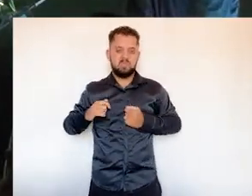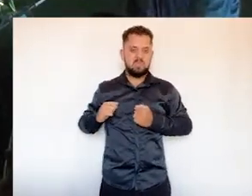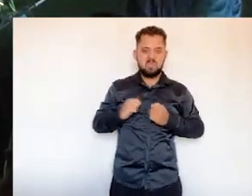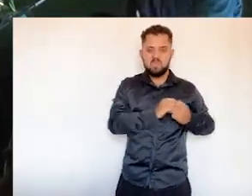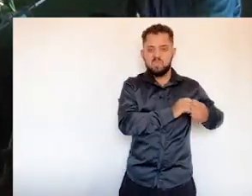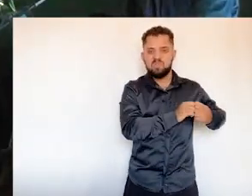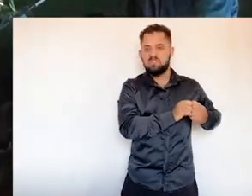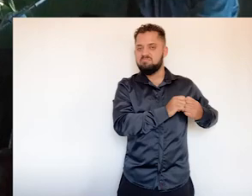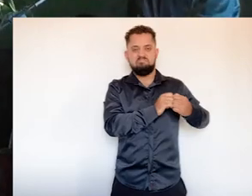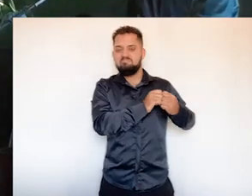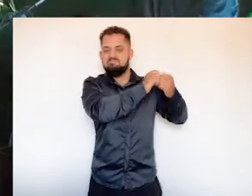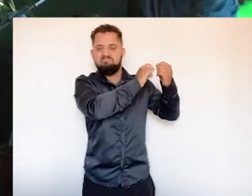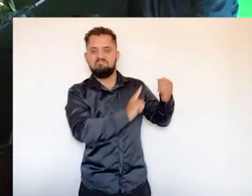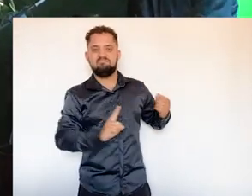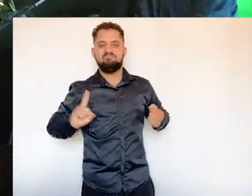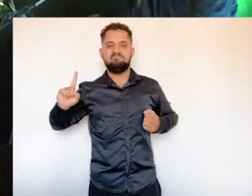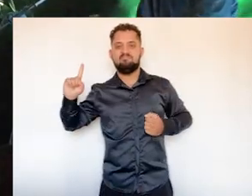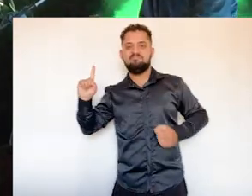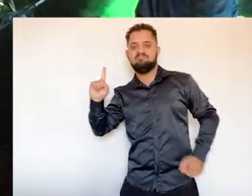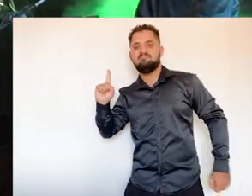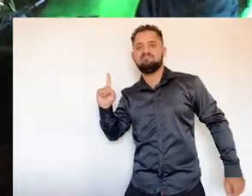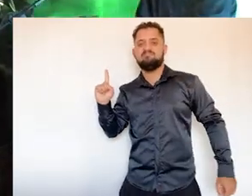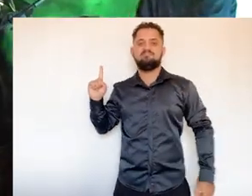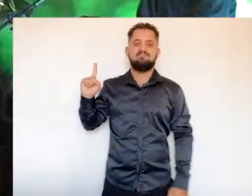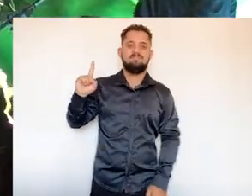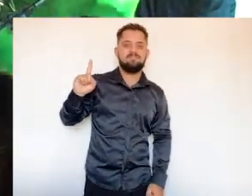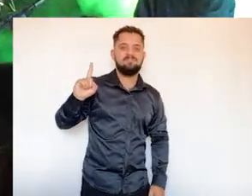Malandro, bicho cruel, sai da minha aba.